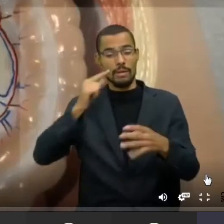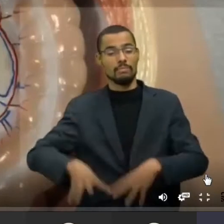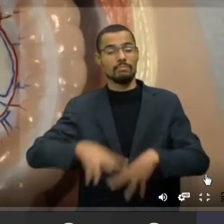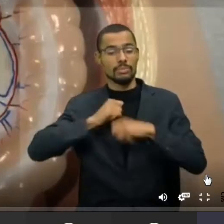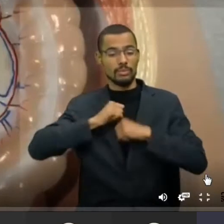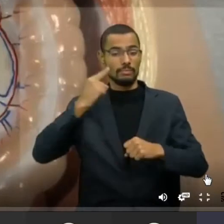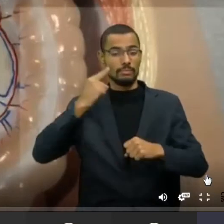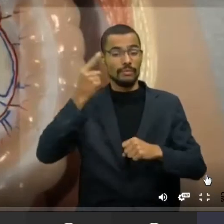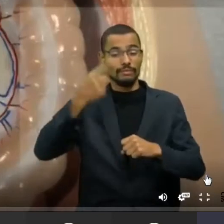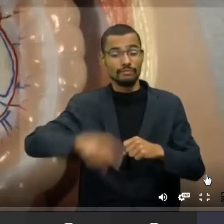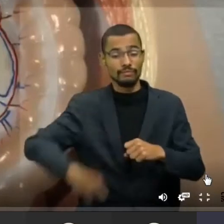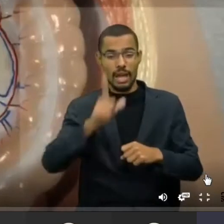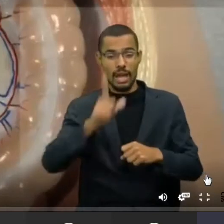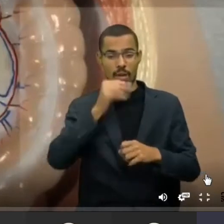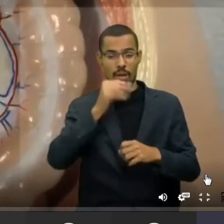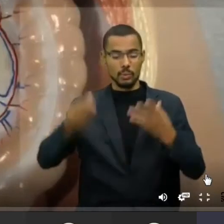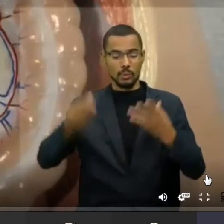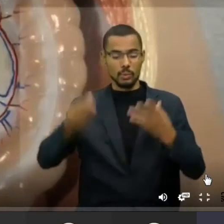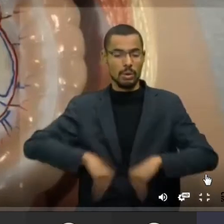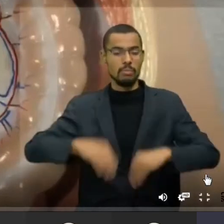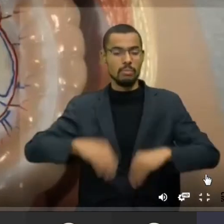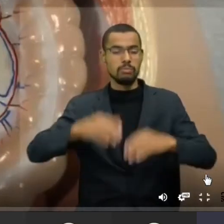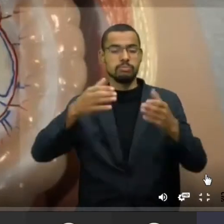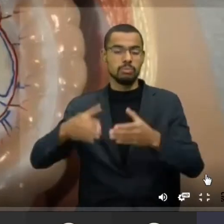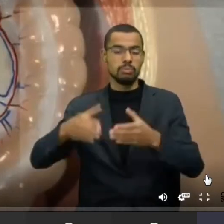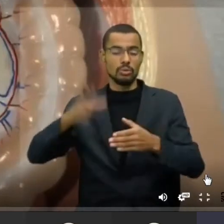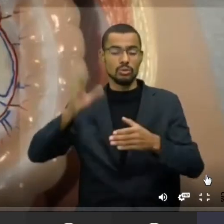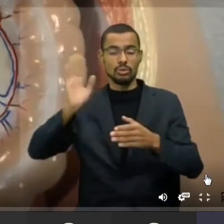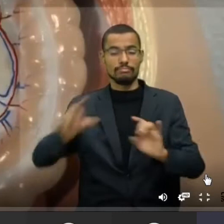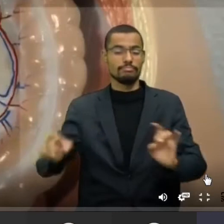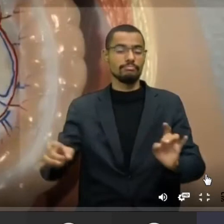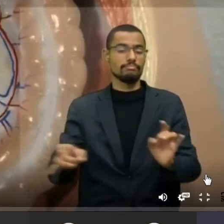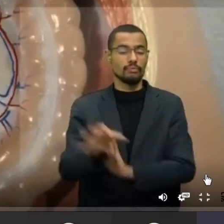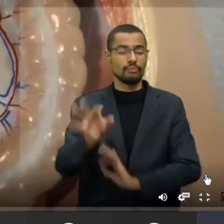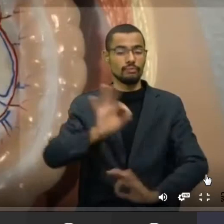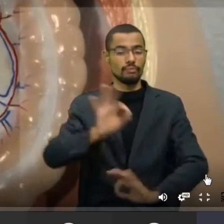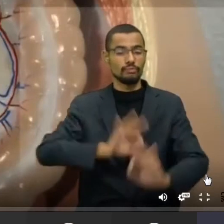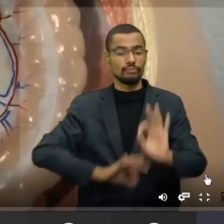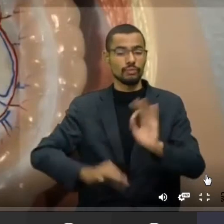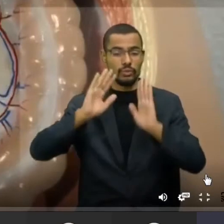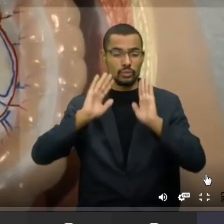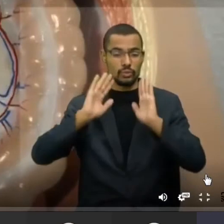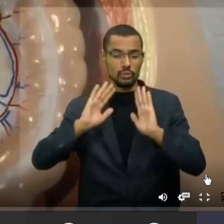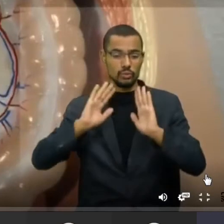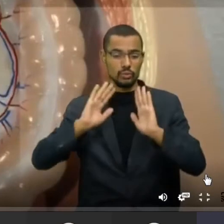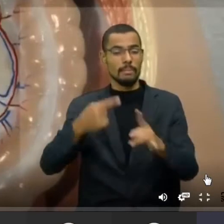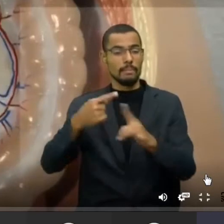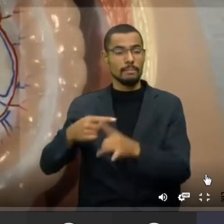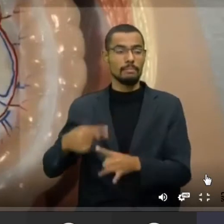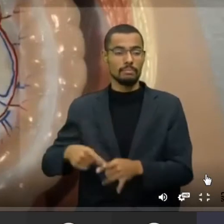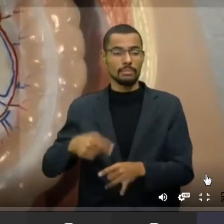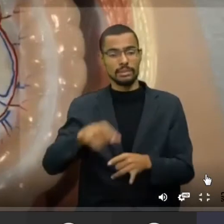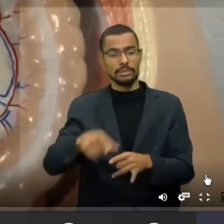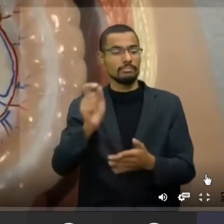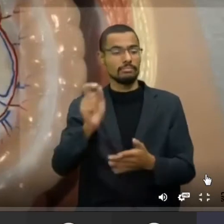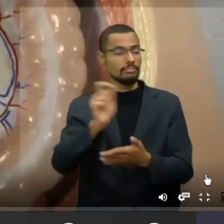a absorção final de água e é onde, então, o bolo fecal já é formado e pronto, então, para